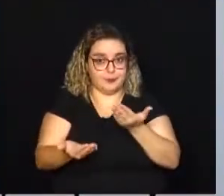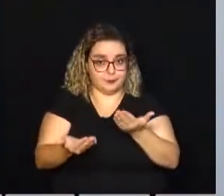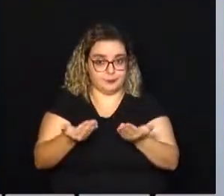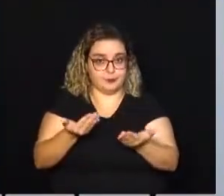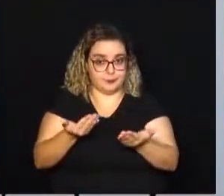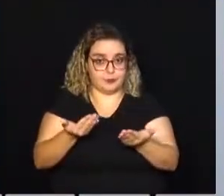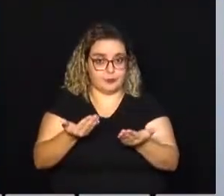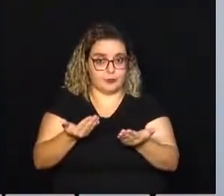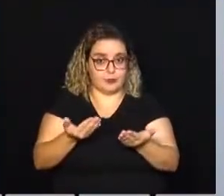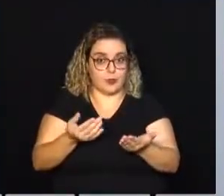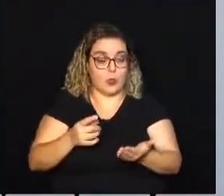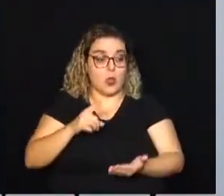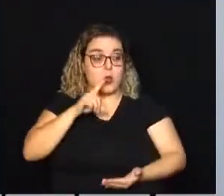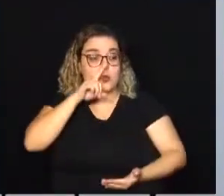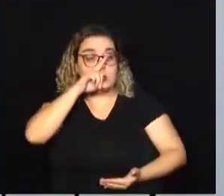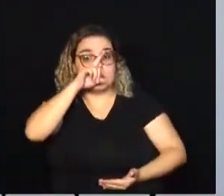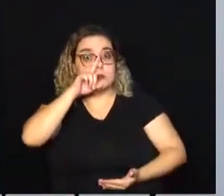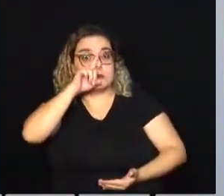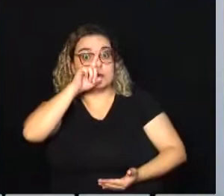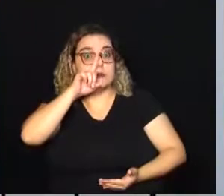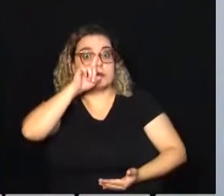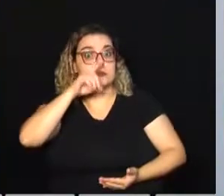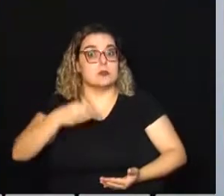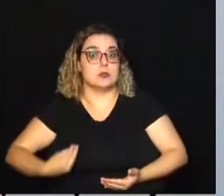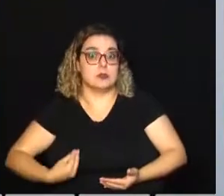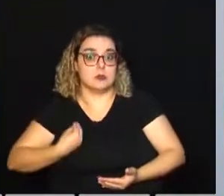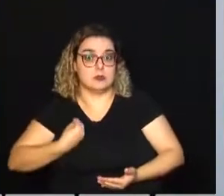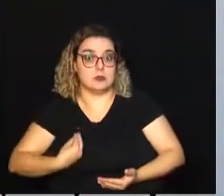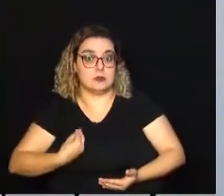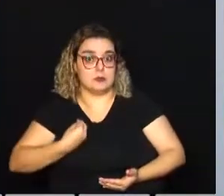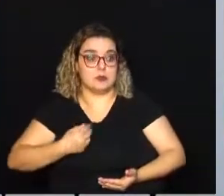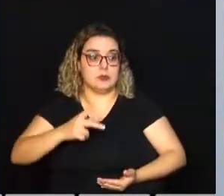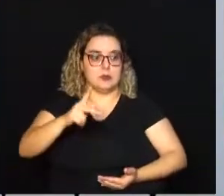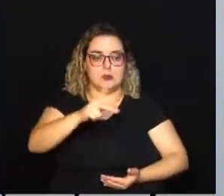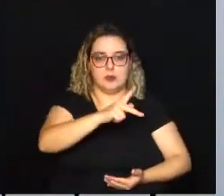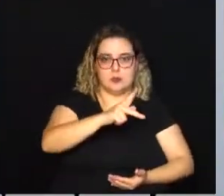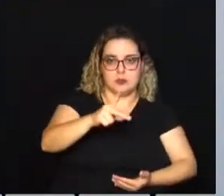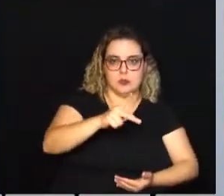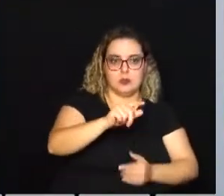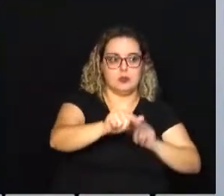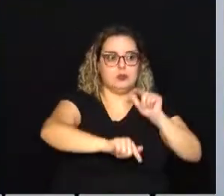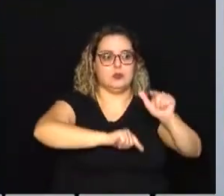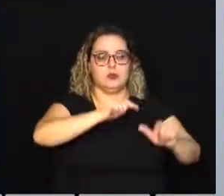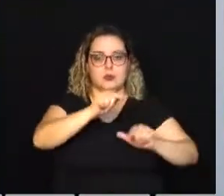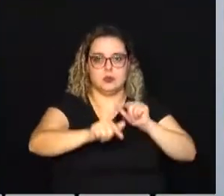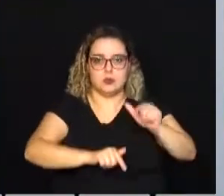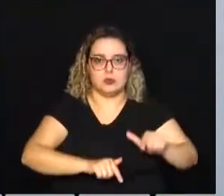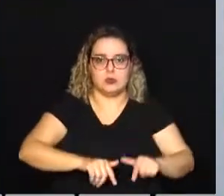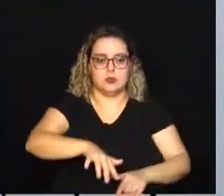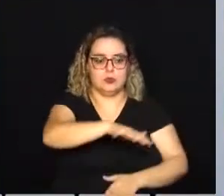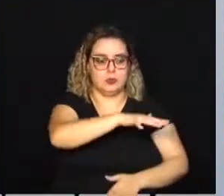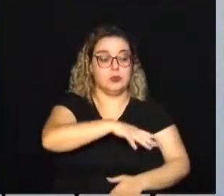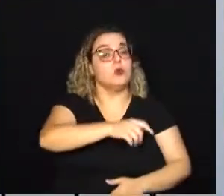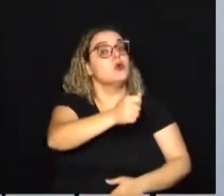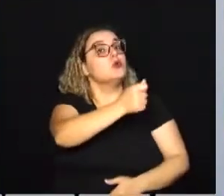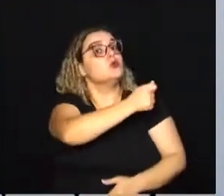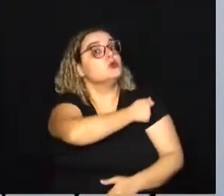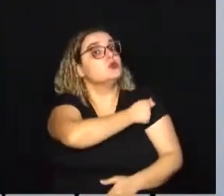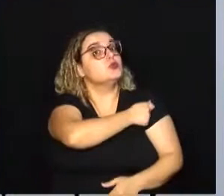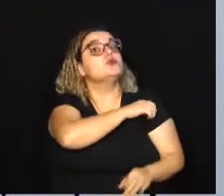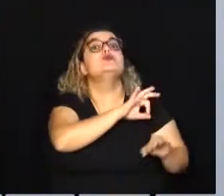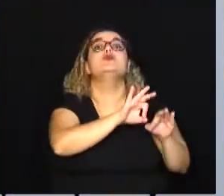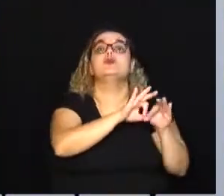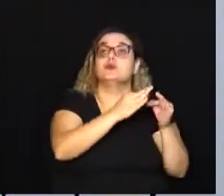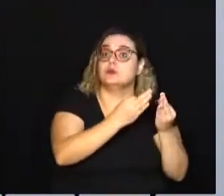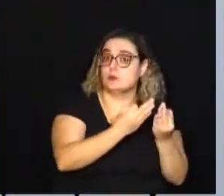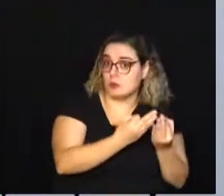riscos à vida e à saúde dos professores, dos trabalhadores da educação, dos alunos e dos seus